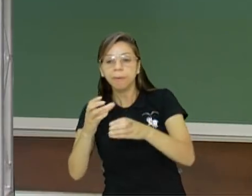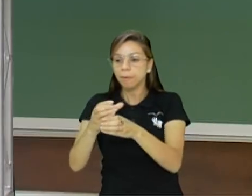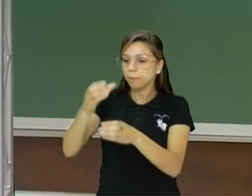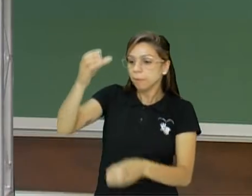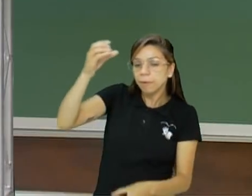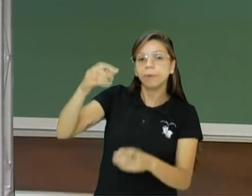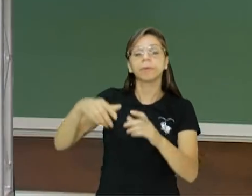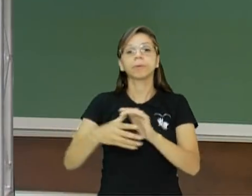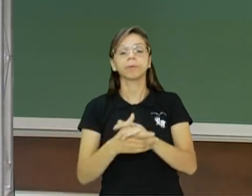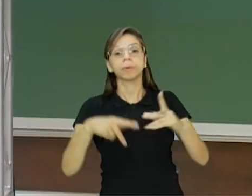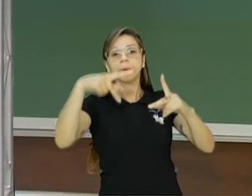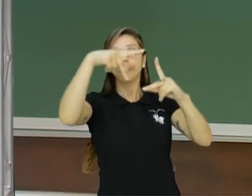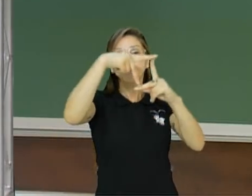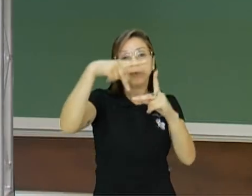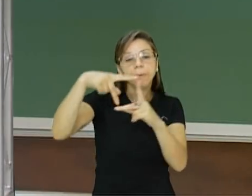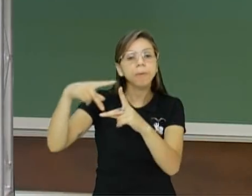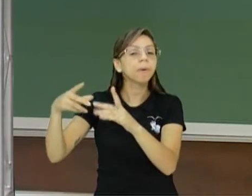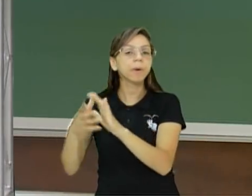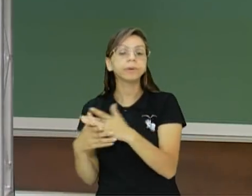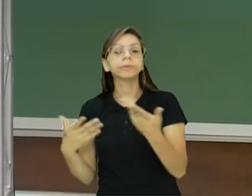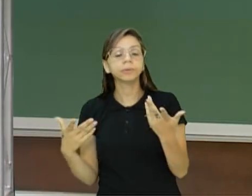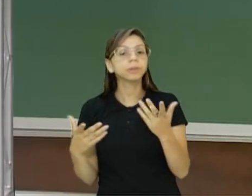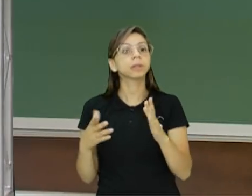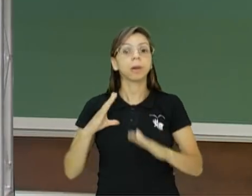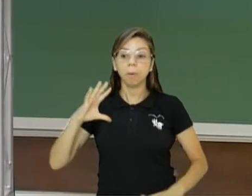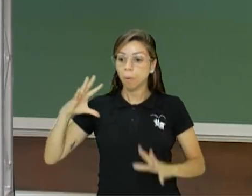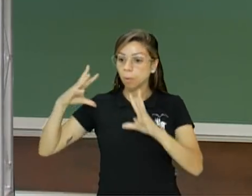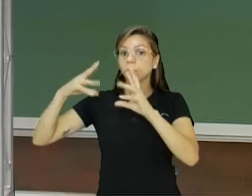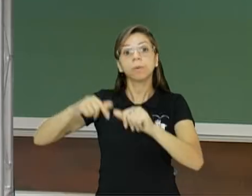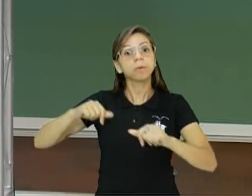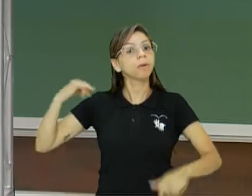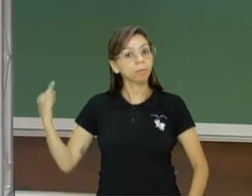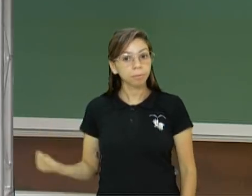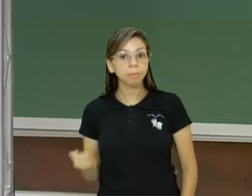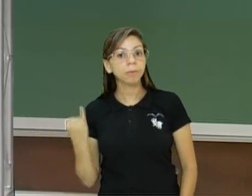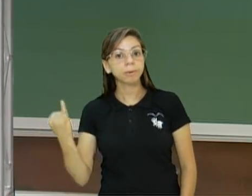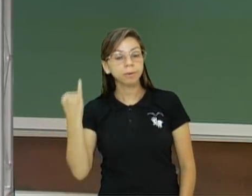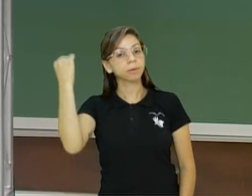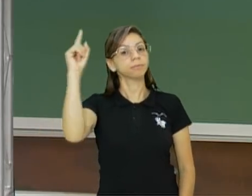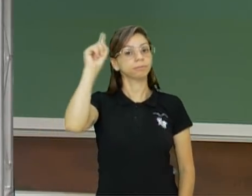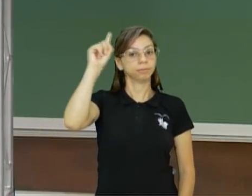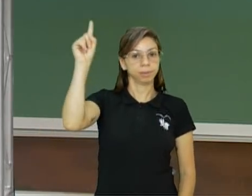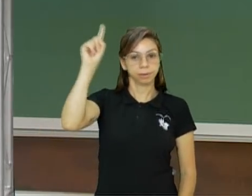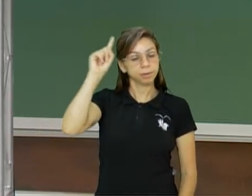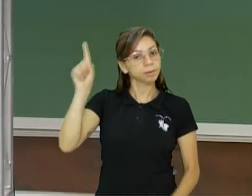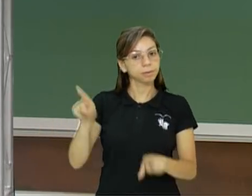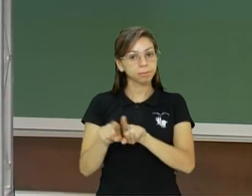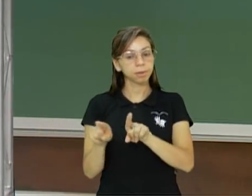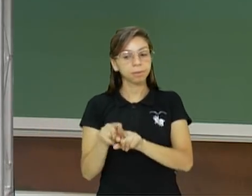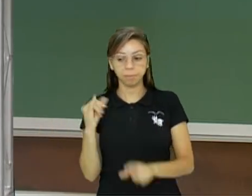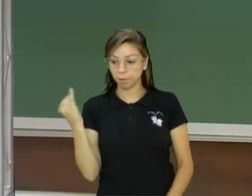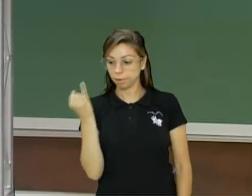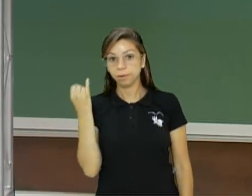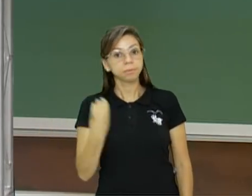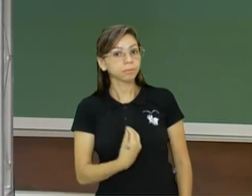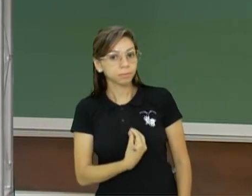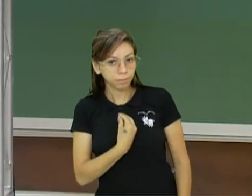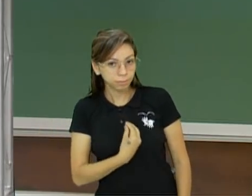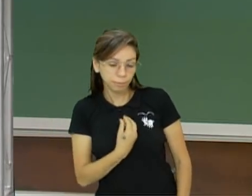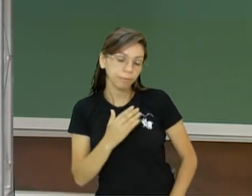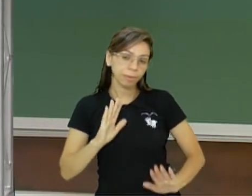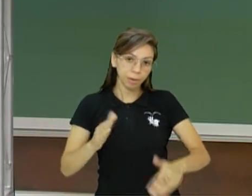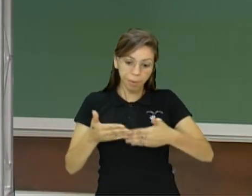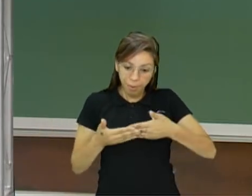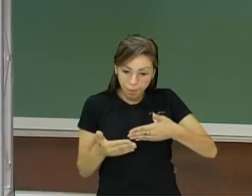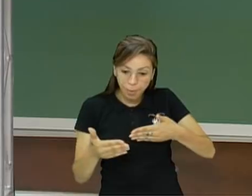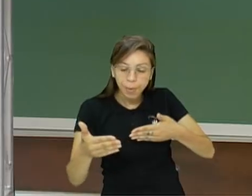cilindro, o quadrado, um cone. Tudo isso é muito importante no nosso dia a dia e na nossa vida. Então, é isso que nós